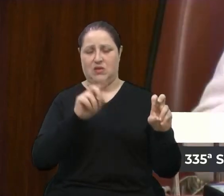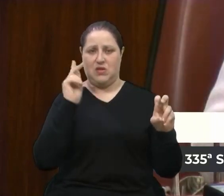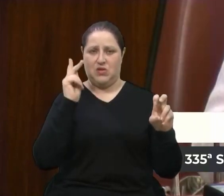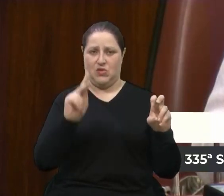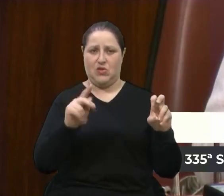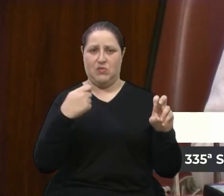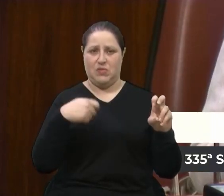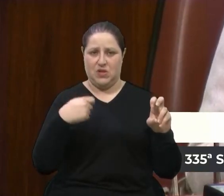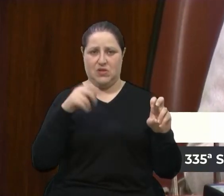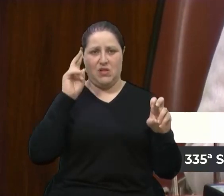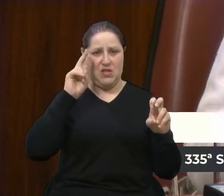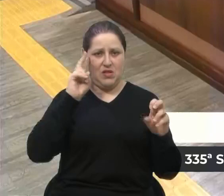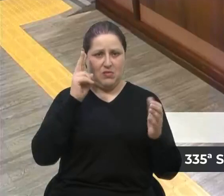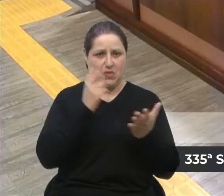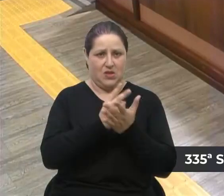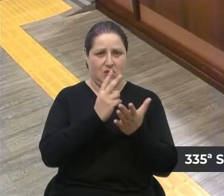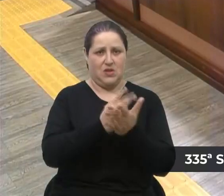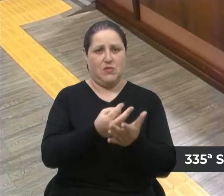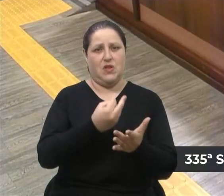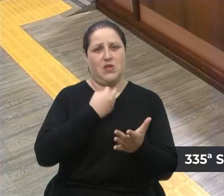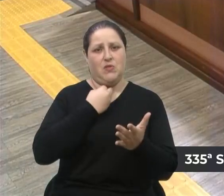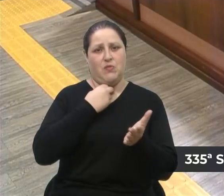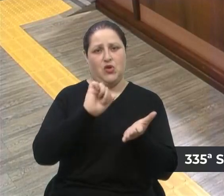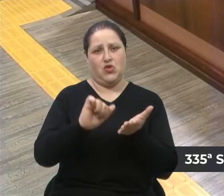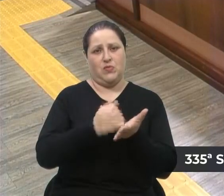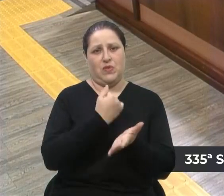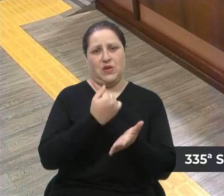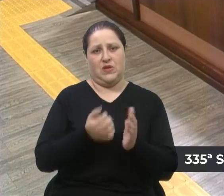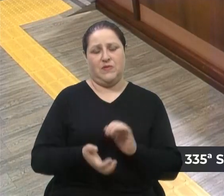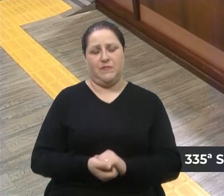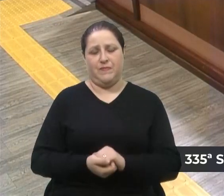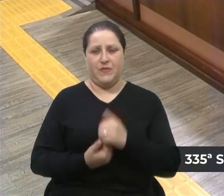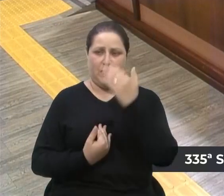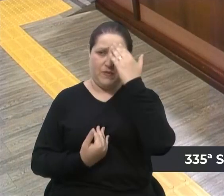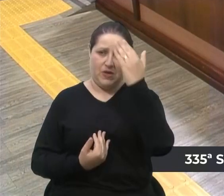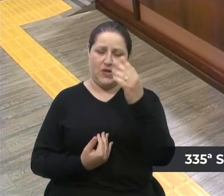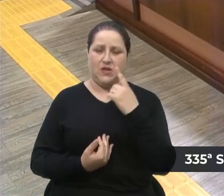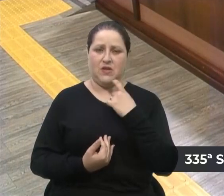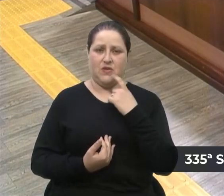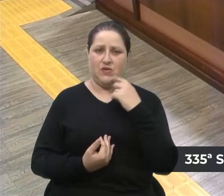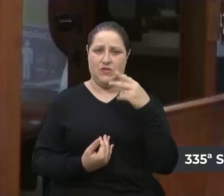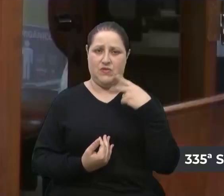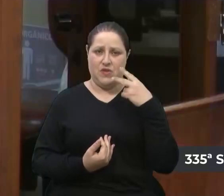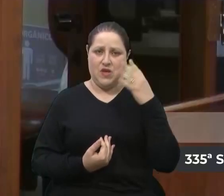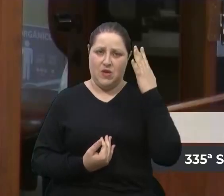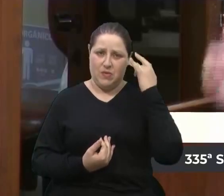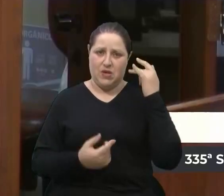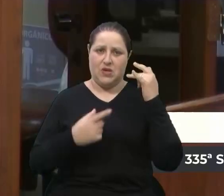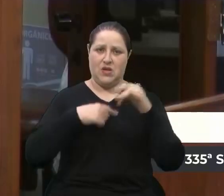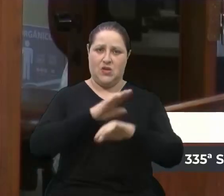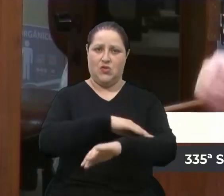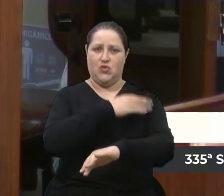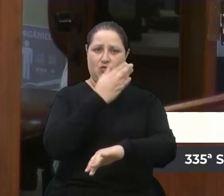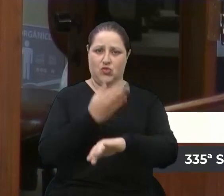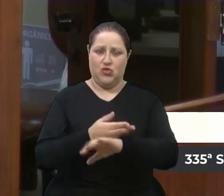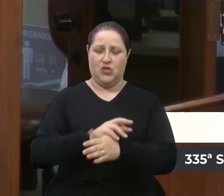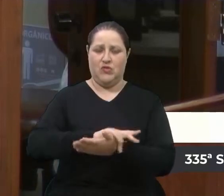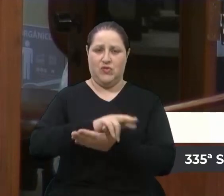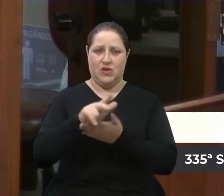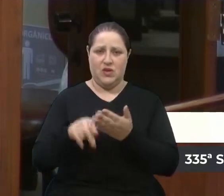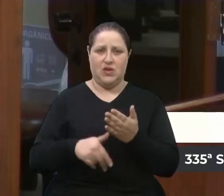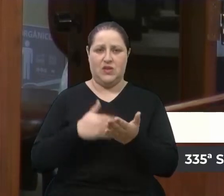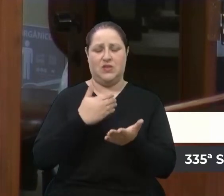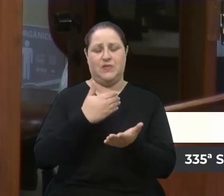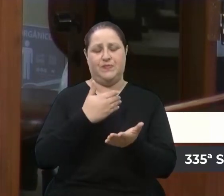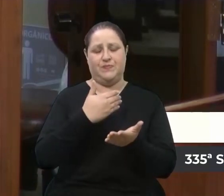pode ser apagada. Obrigada. Obrigado, vereadora Rose. Amanhã a gente vai fazer um dia com diversas programações, começando ela às 8 da manhã no Museu